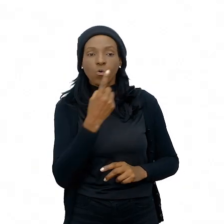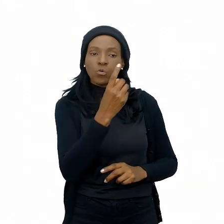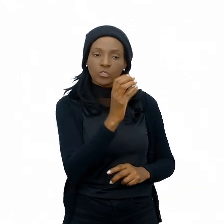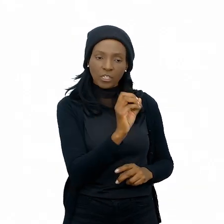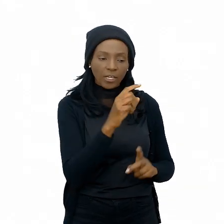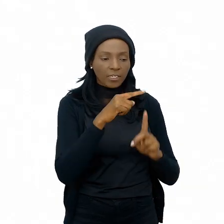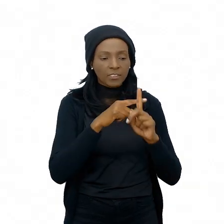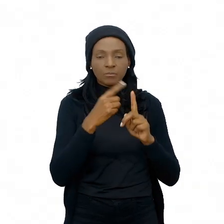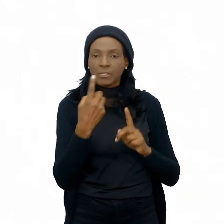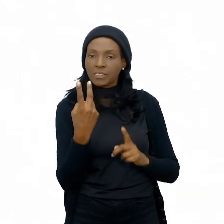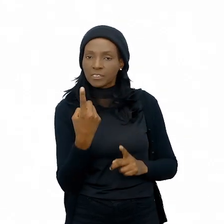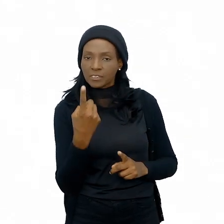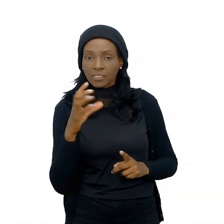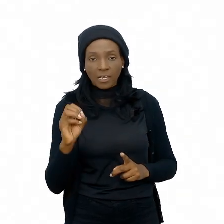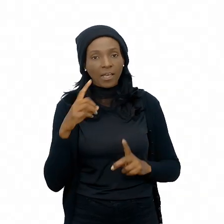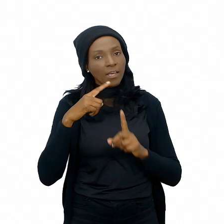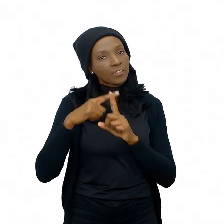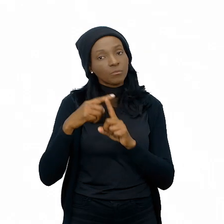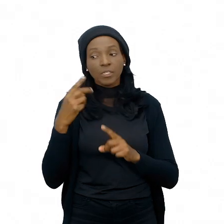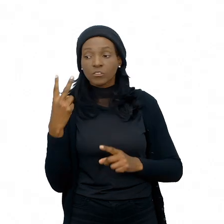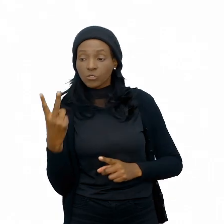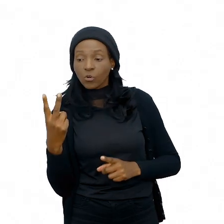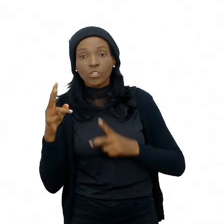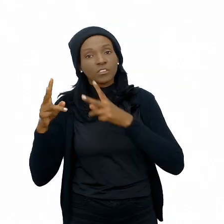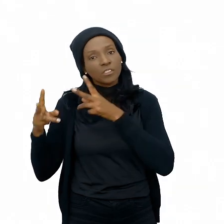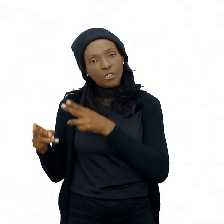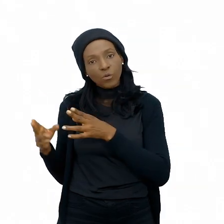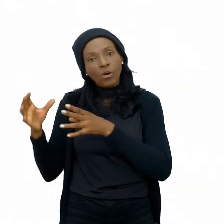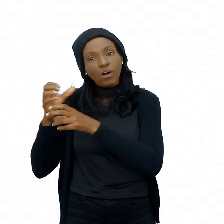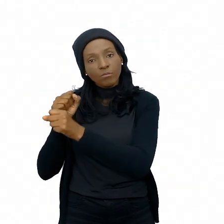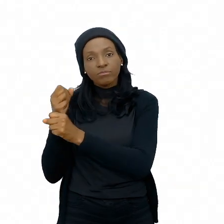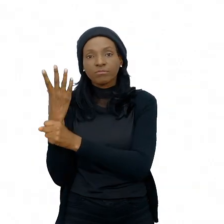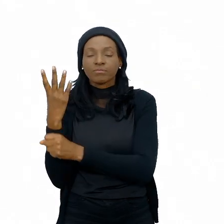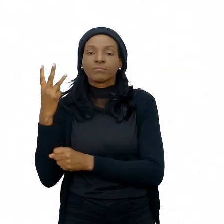10 mais 10 mais 2 igual a 32.